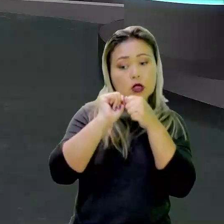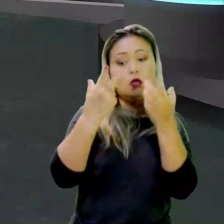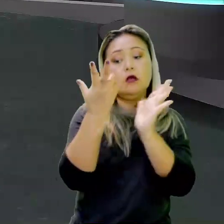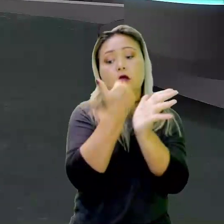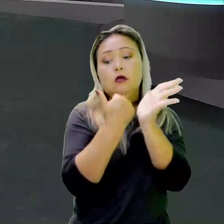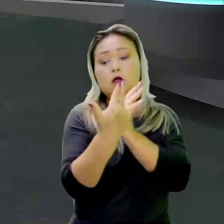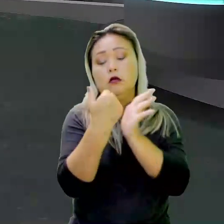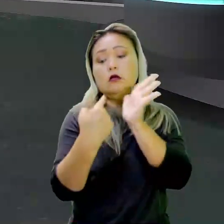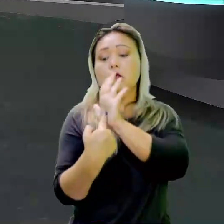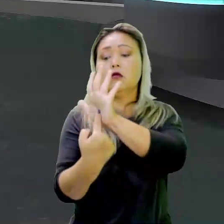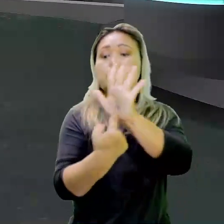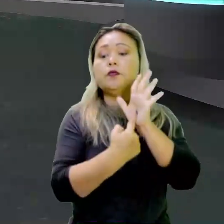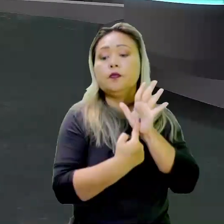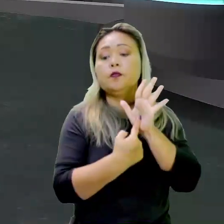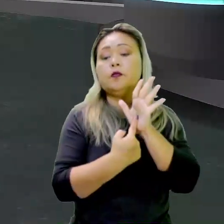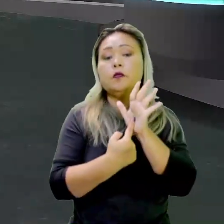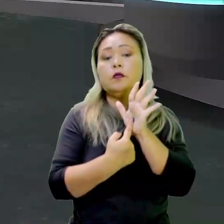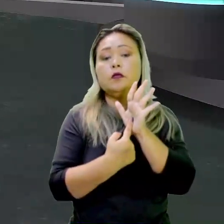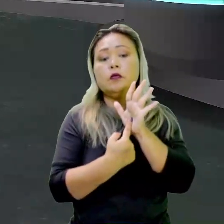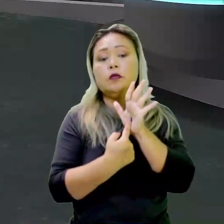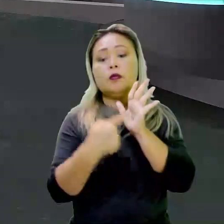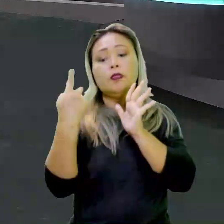faziam desenhos, representavam ali